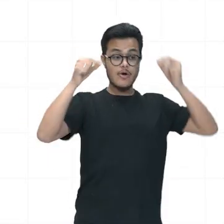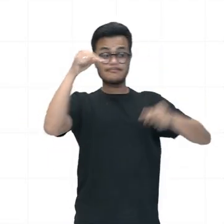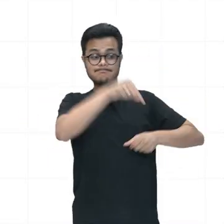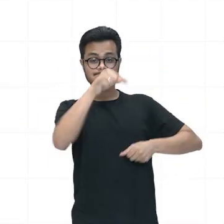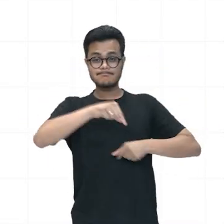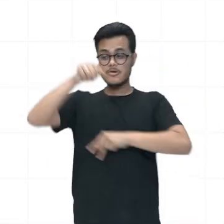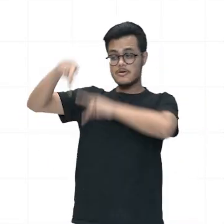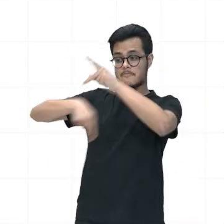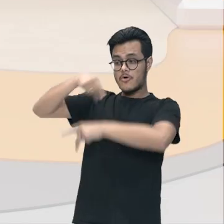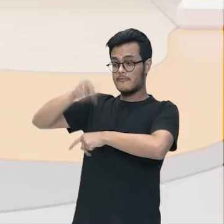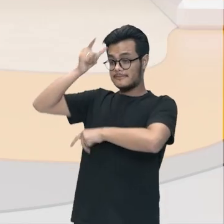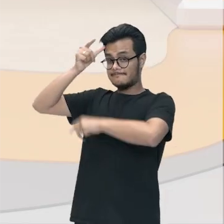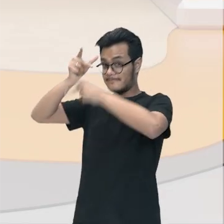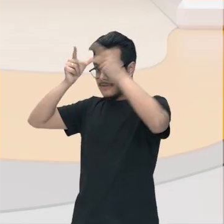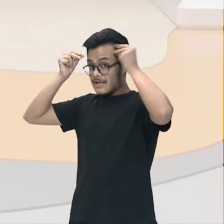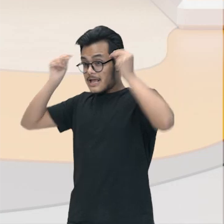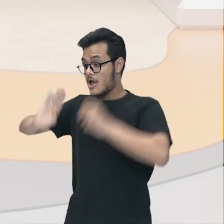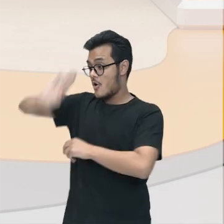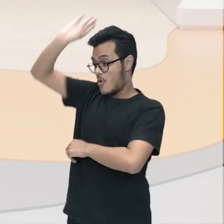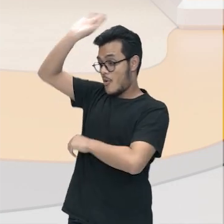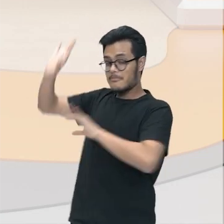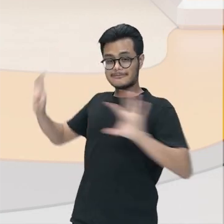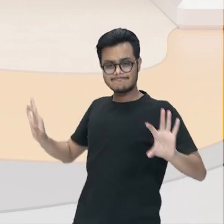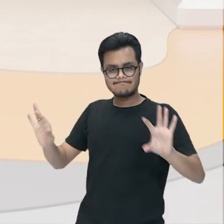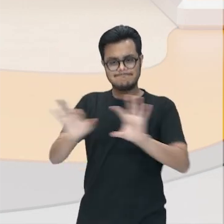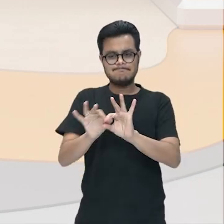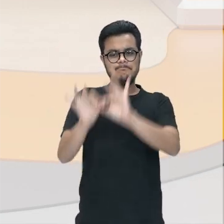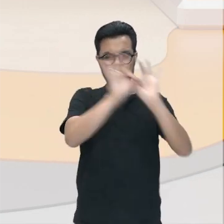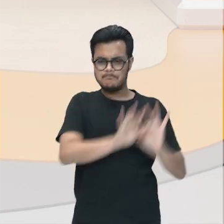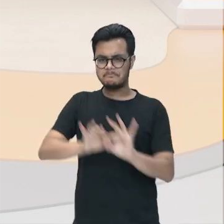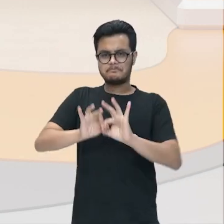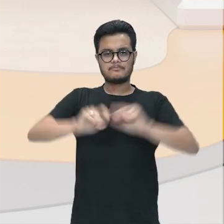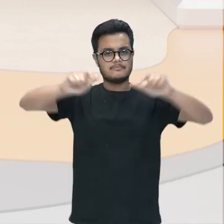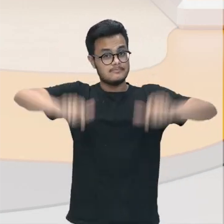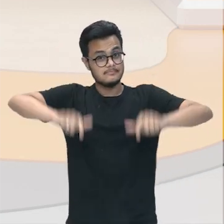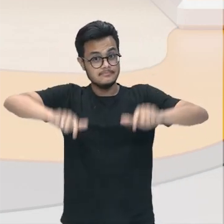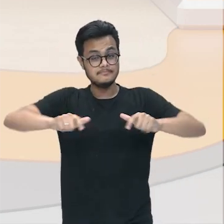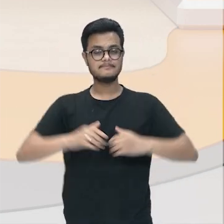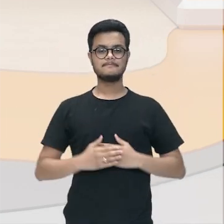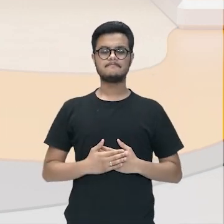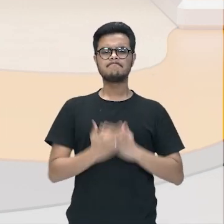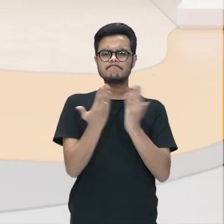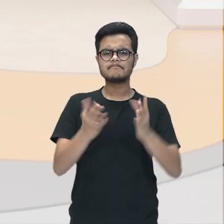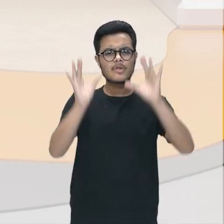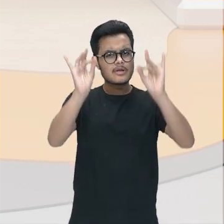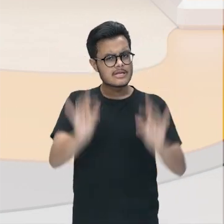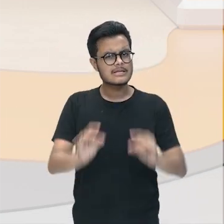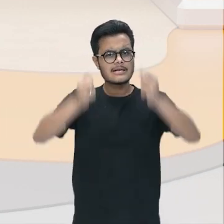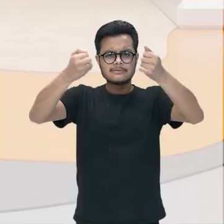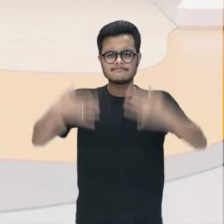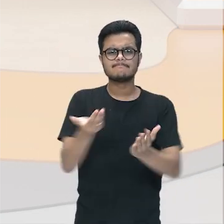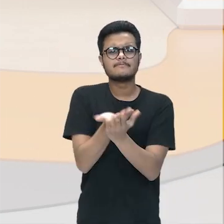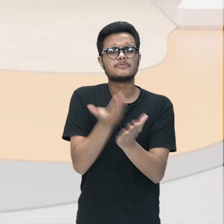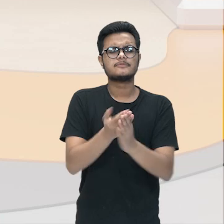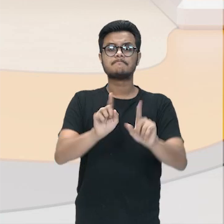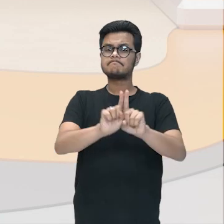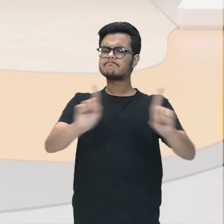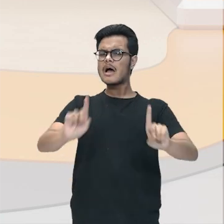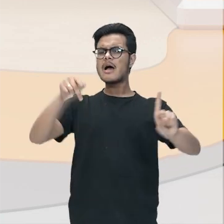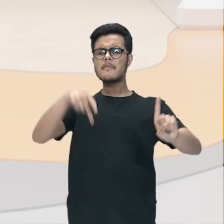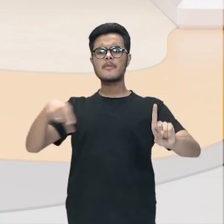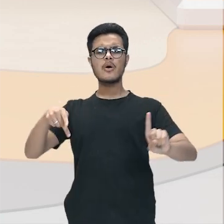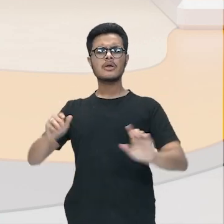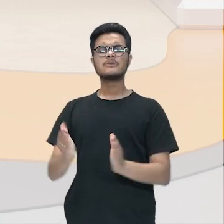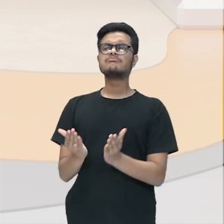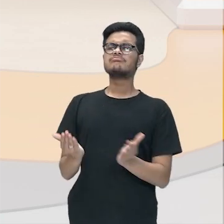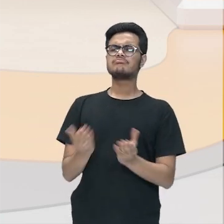e romano, tá? Então, do povo grego e romano, nós vamos ver, então, e desvendar aí, professora, aonde,